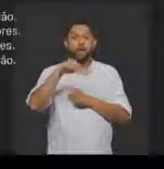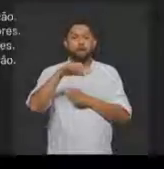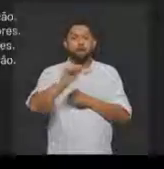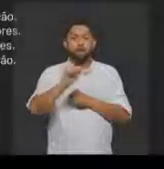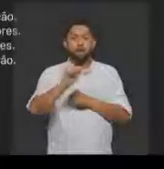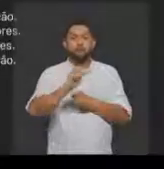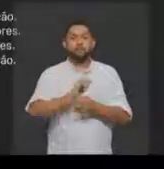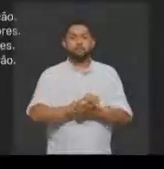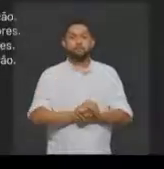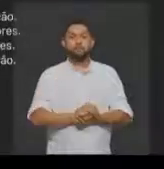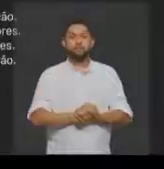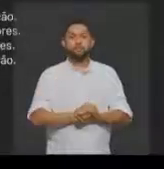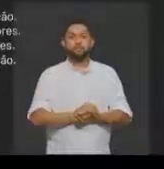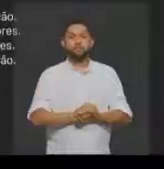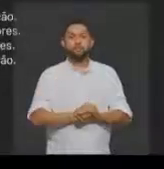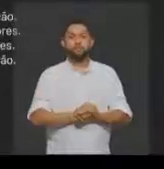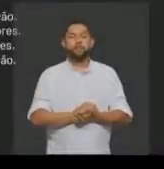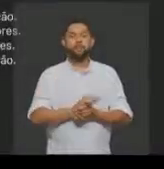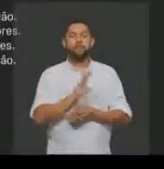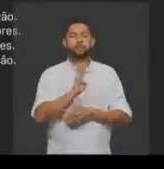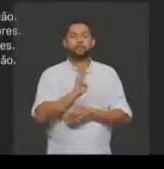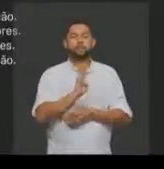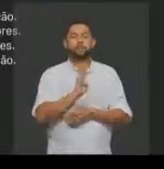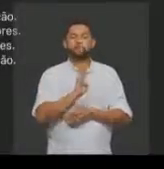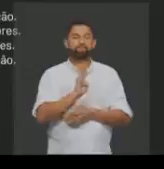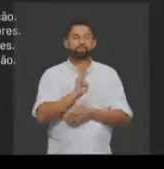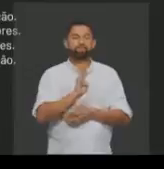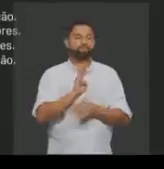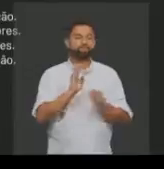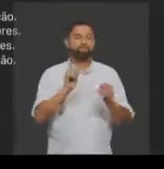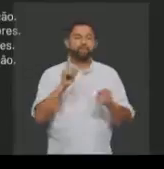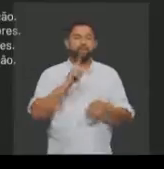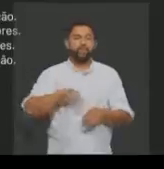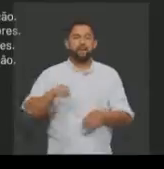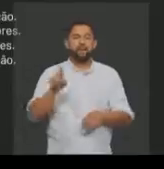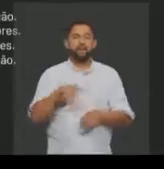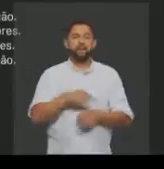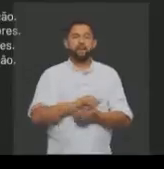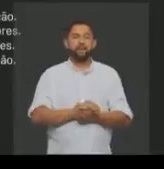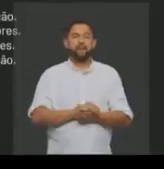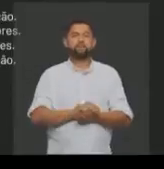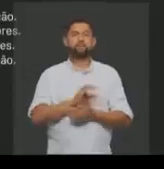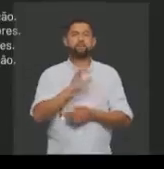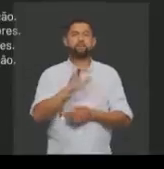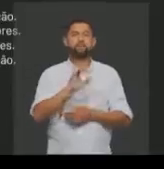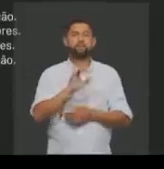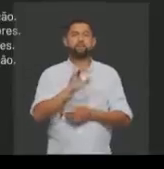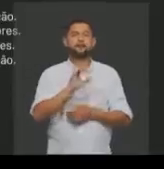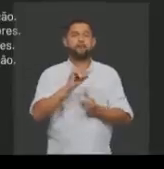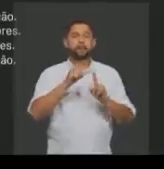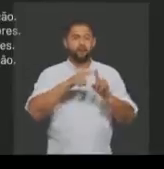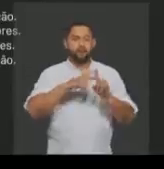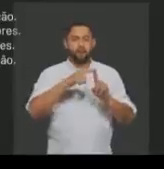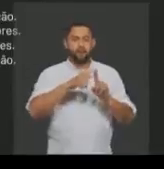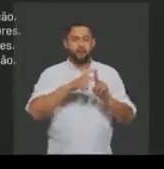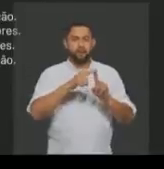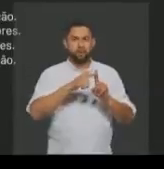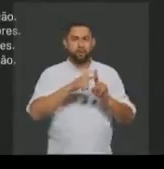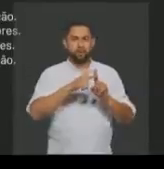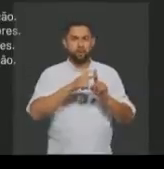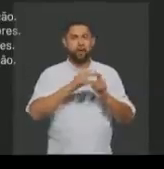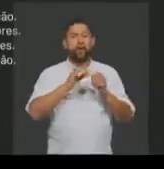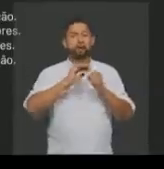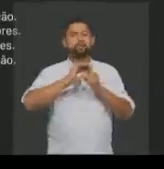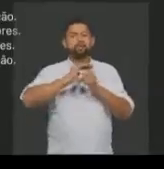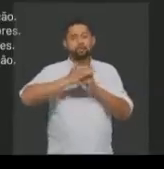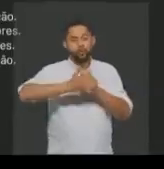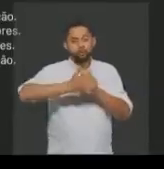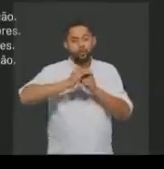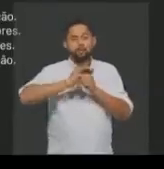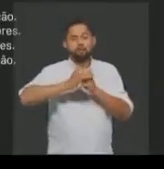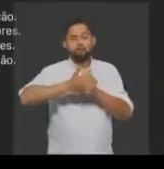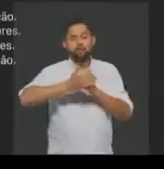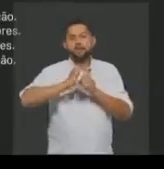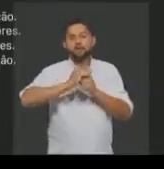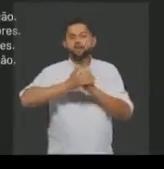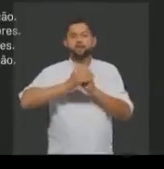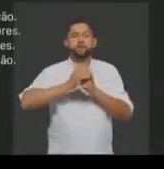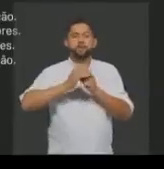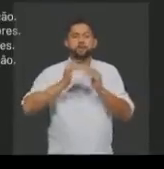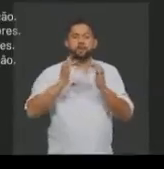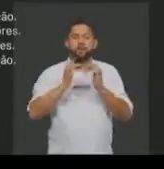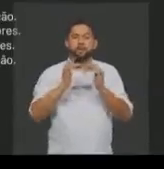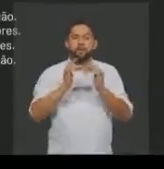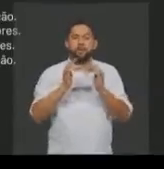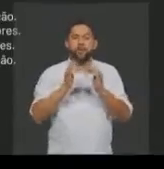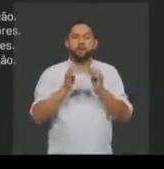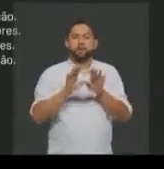catalisadores. Concentração na primeira, tá fora. Letra C, temperatura, superfície de contato e